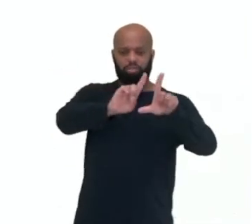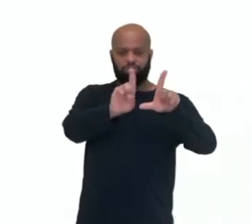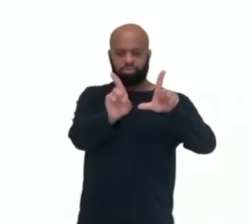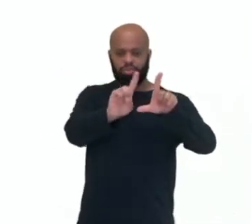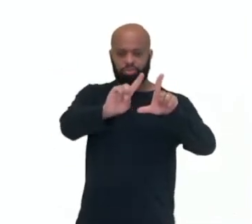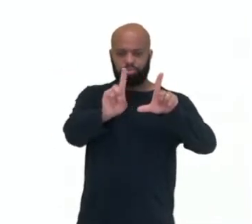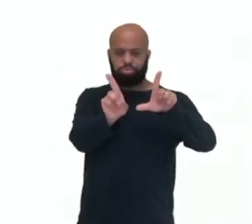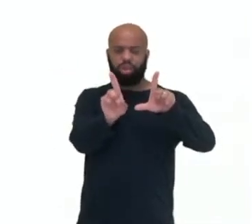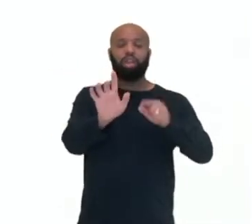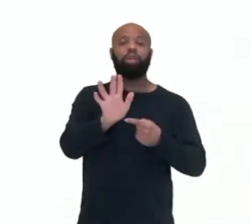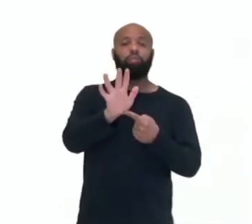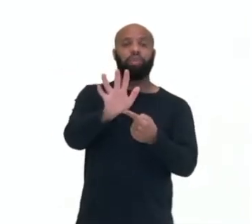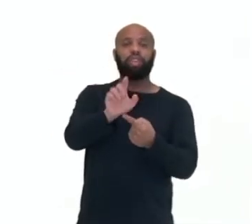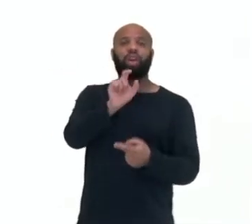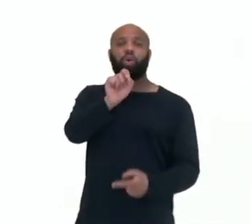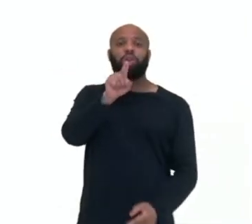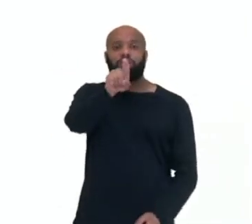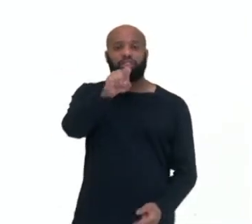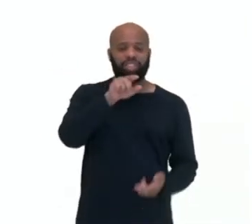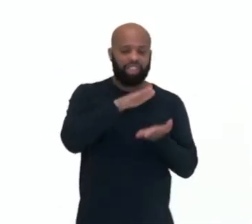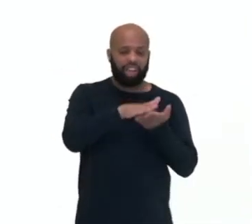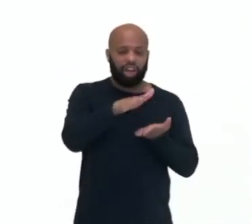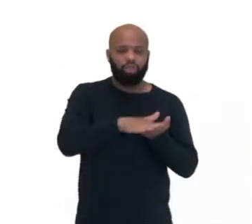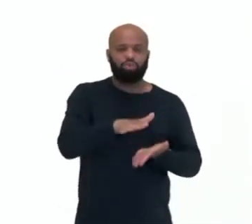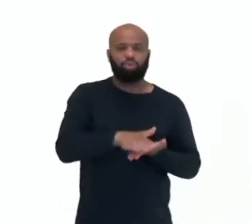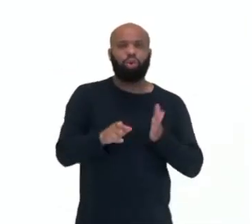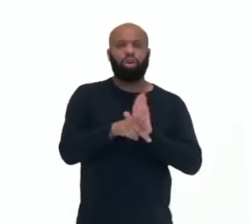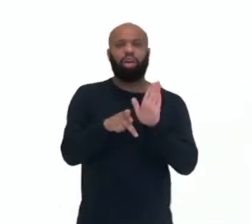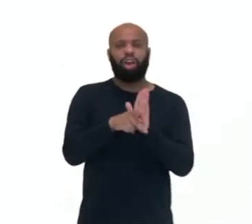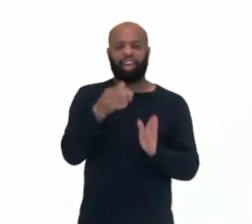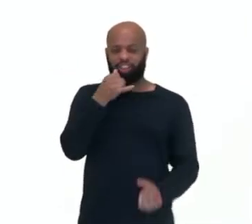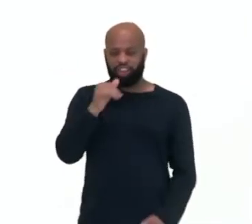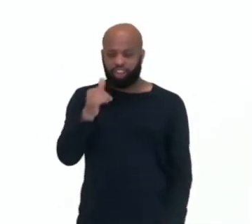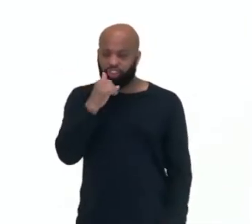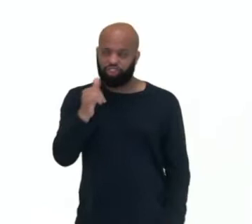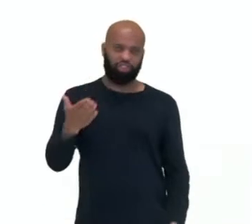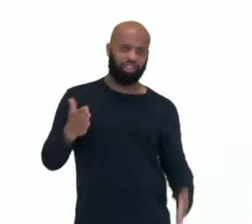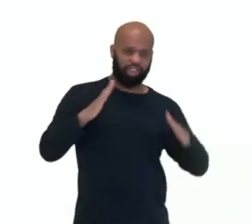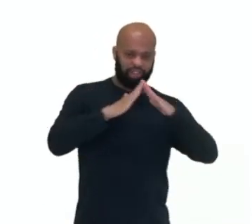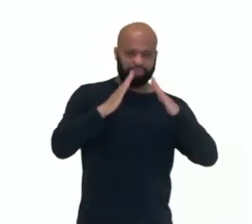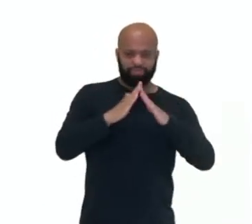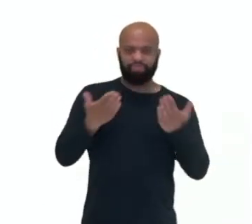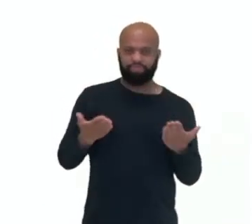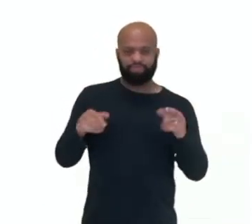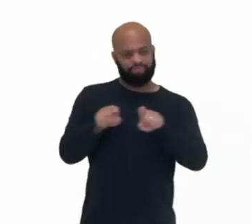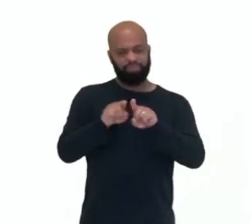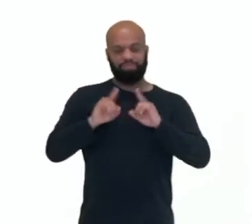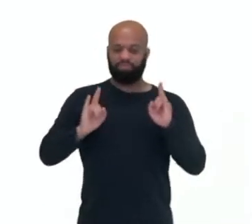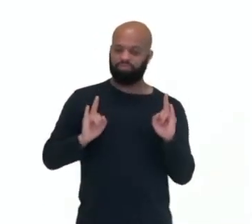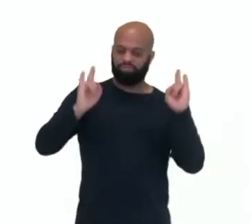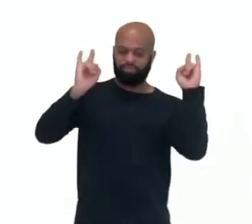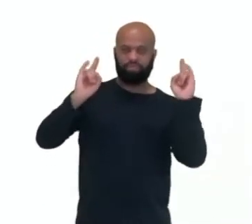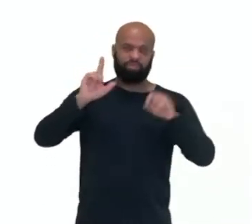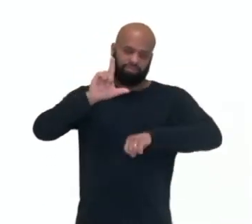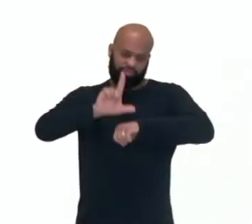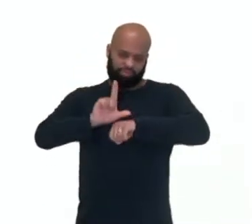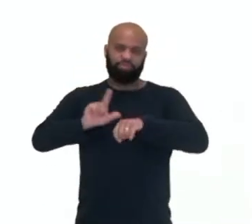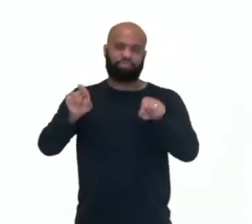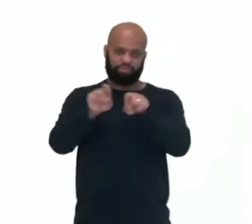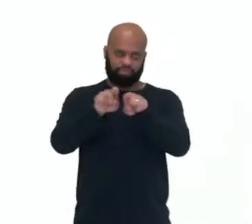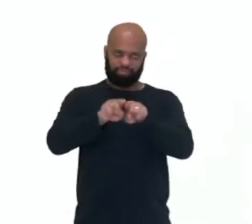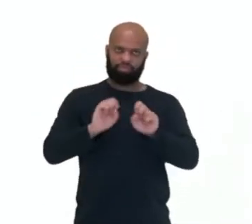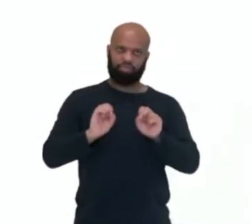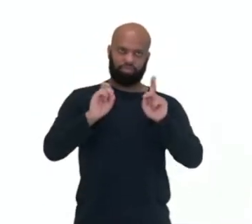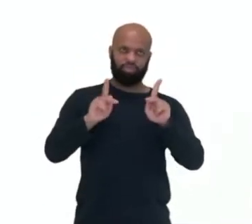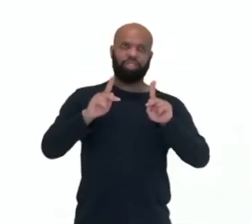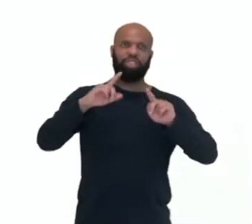registrar o consumo de energia elétrica da casa, do apartamento ou do comércio. Ele